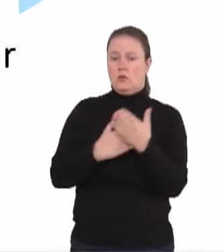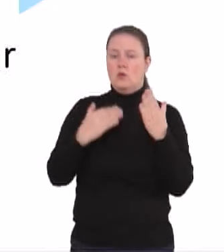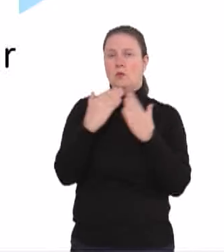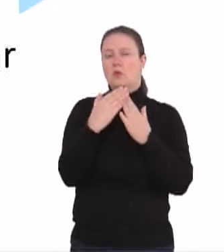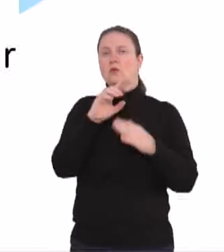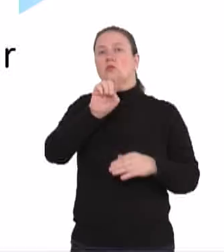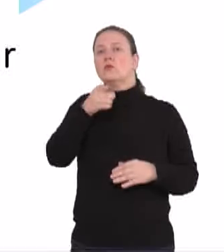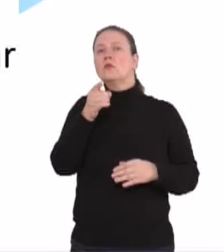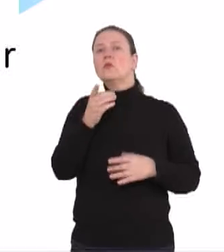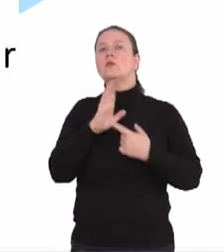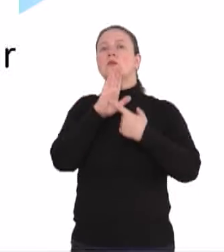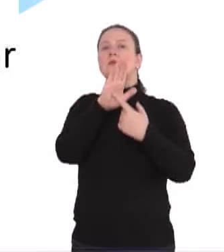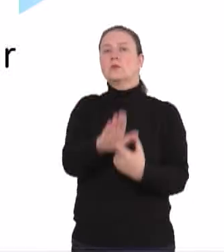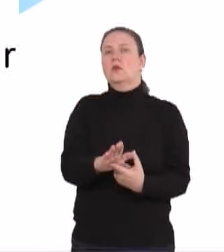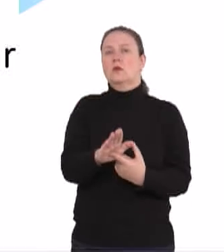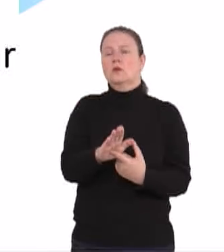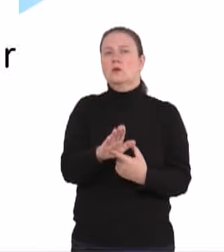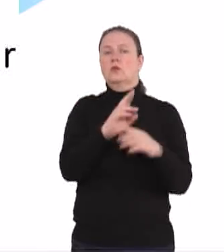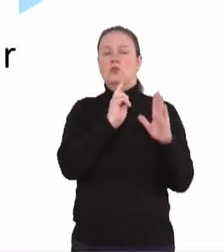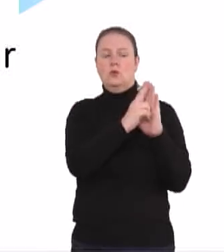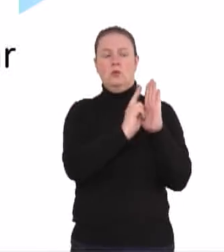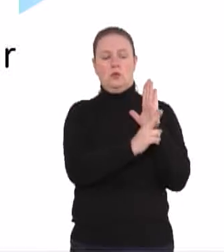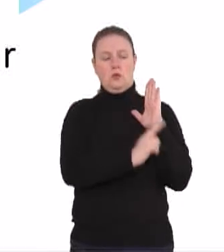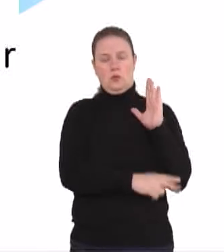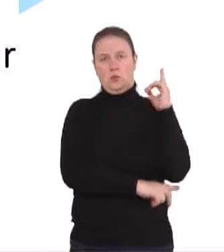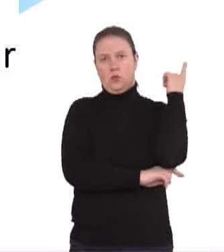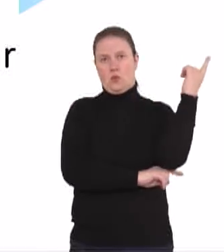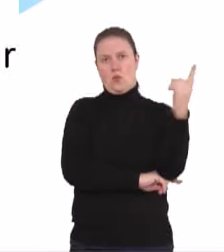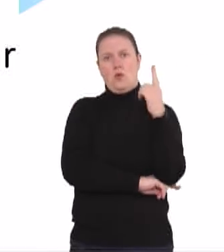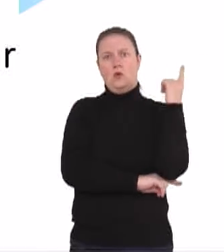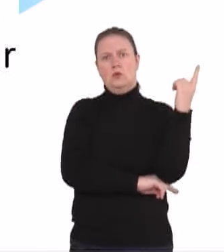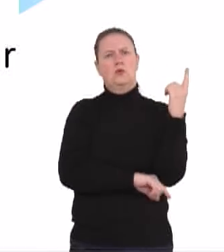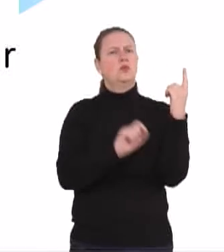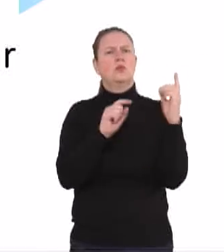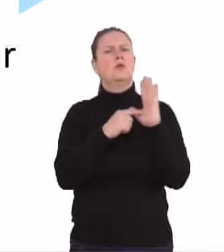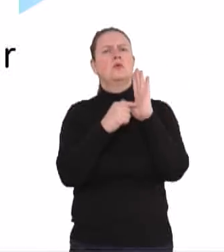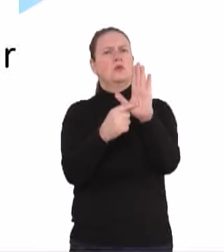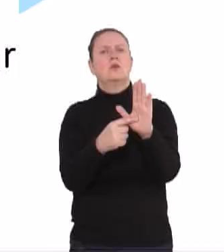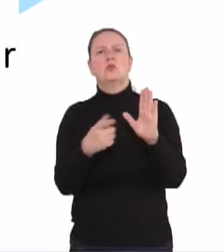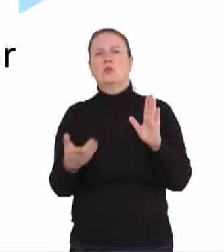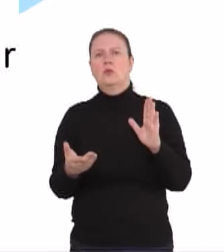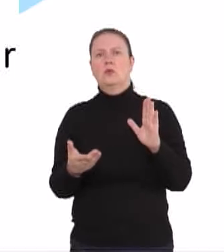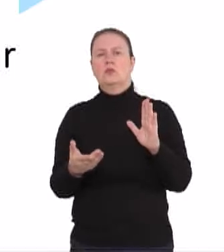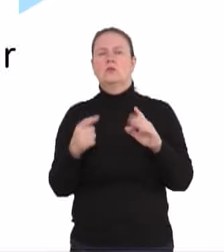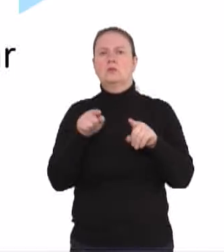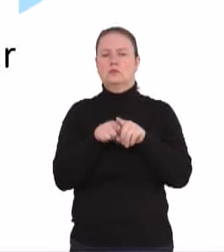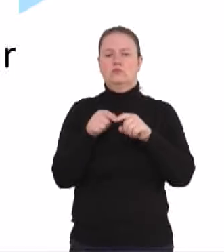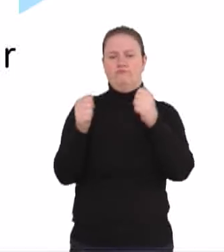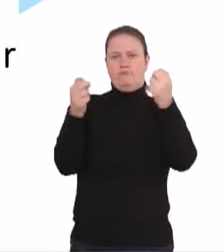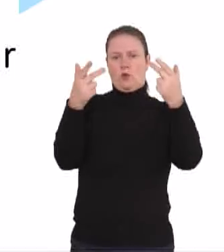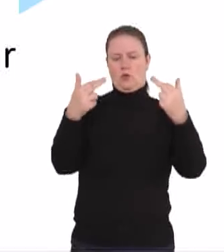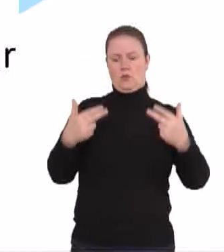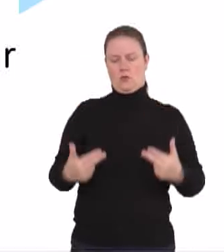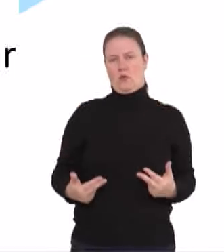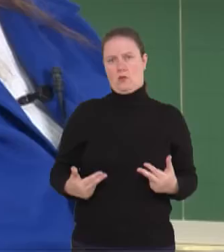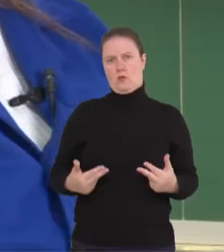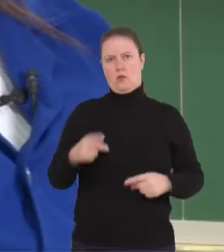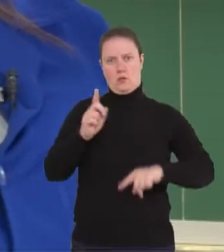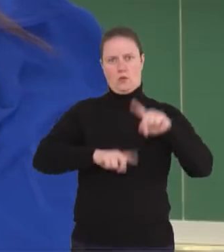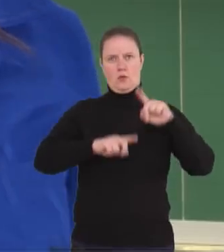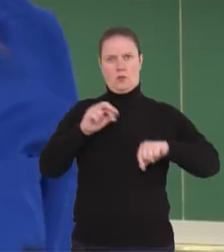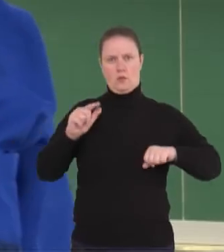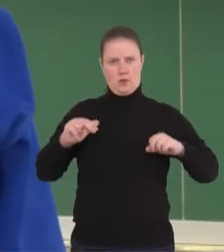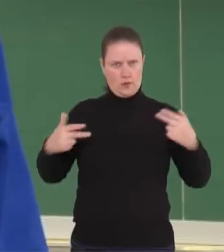para apresentar os nomes dos deuses e o que representam. Ou D. Apresenta a igualdade entre elementos.